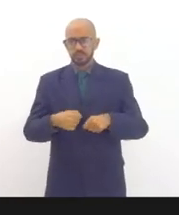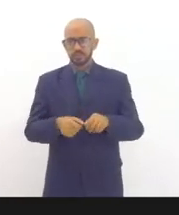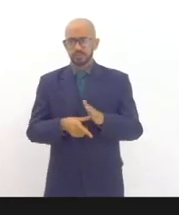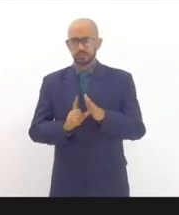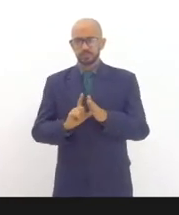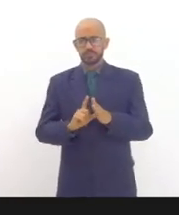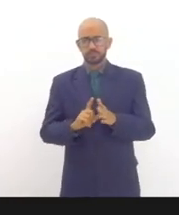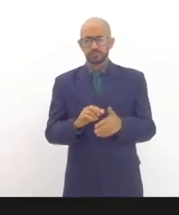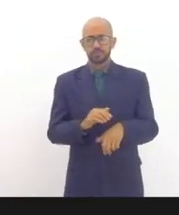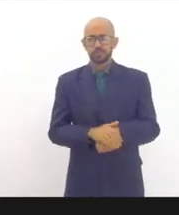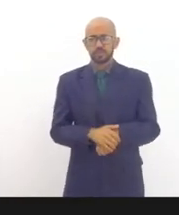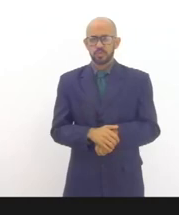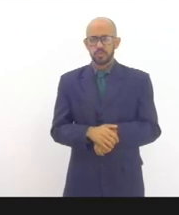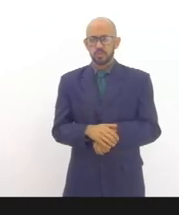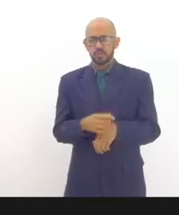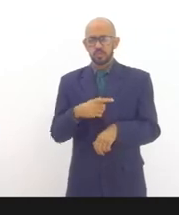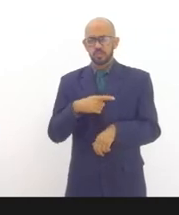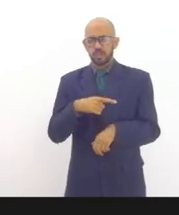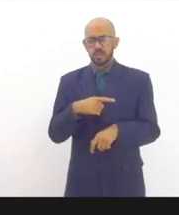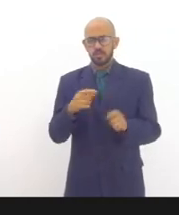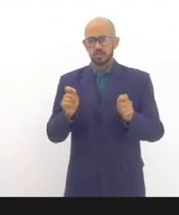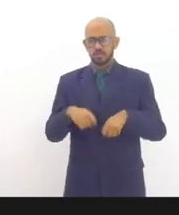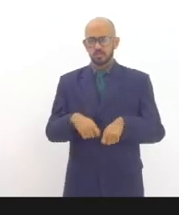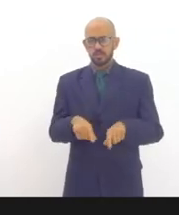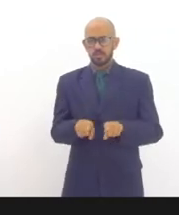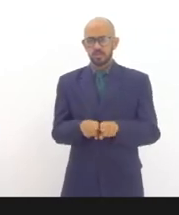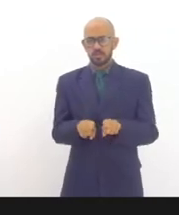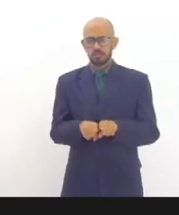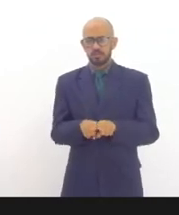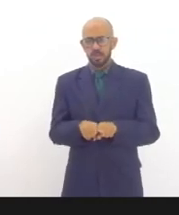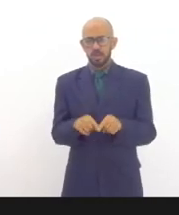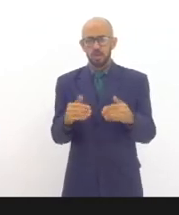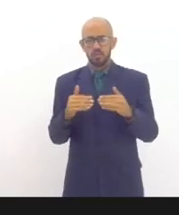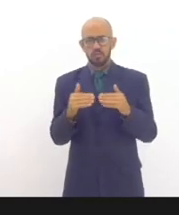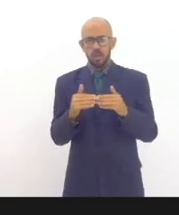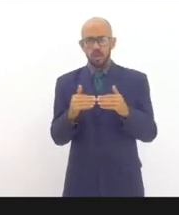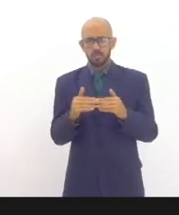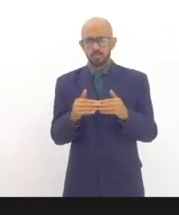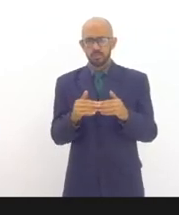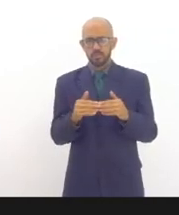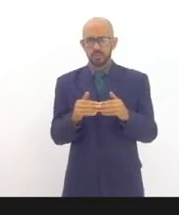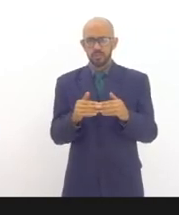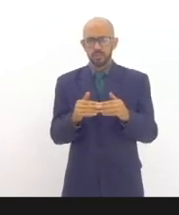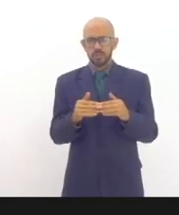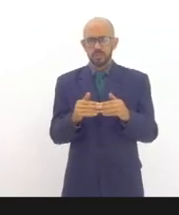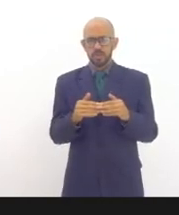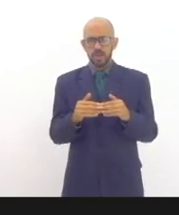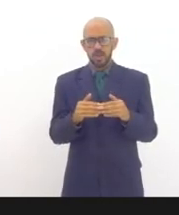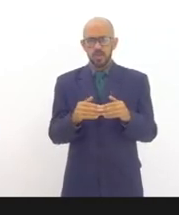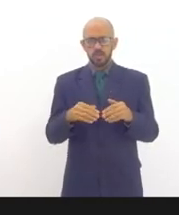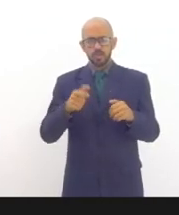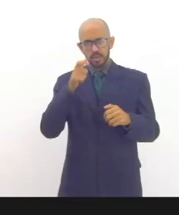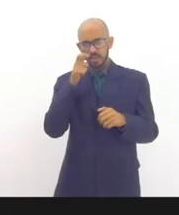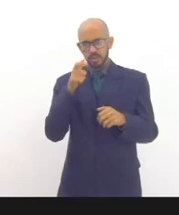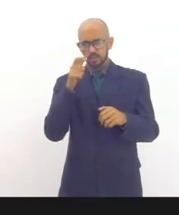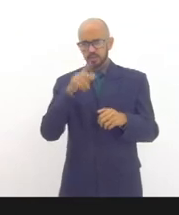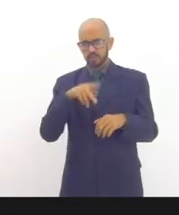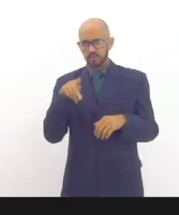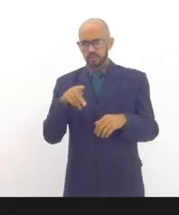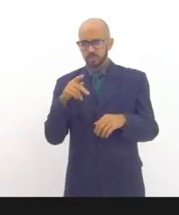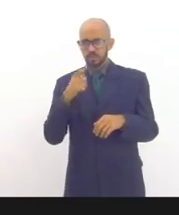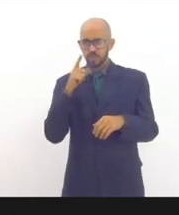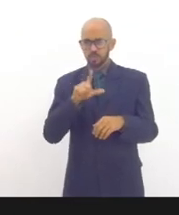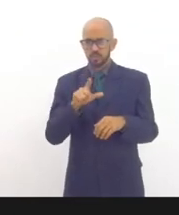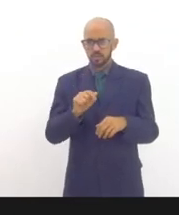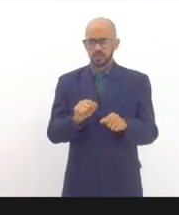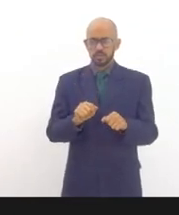para ele as possibilidades, né, de acordo com as formações que os professores ali possuam para poder estarem habilitados